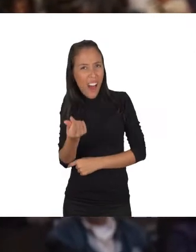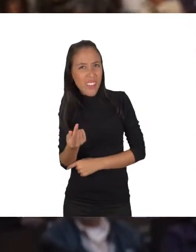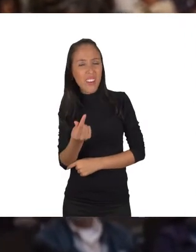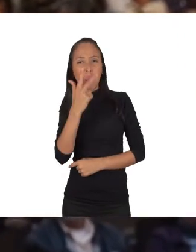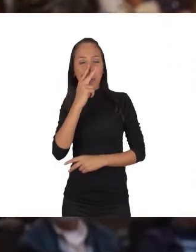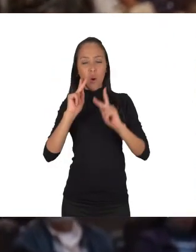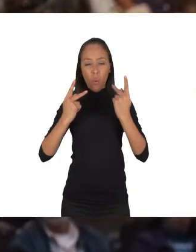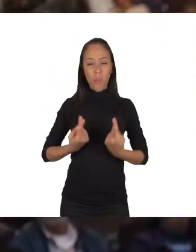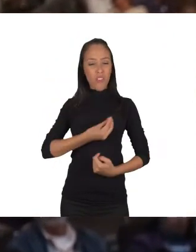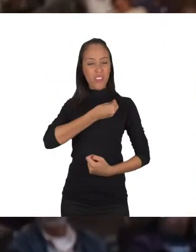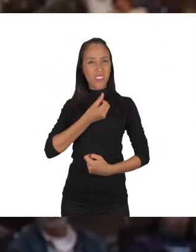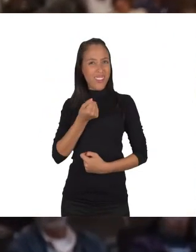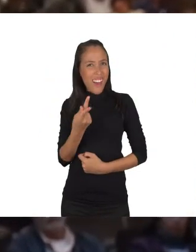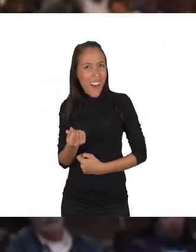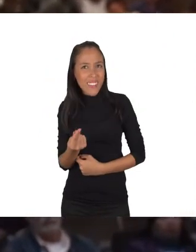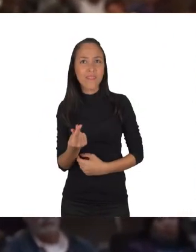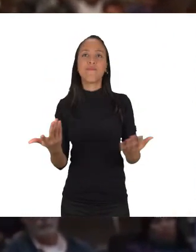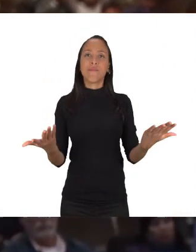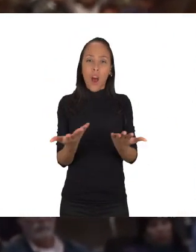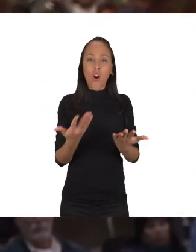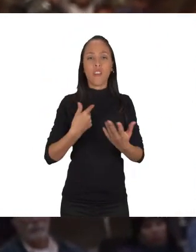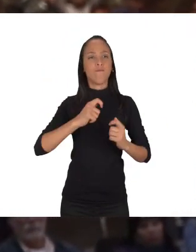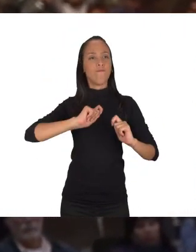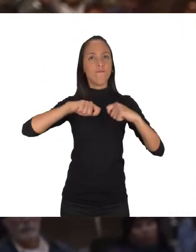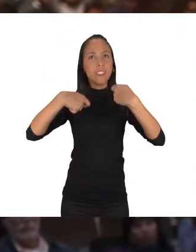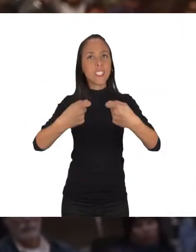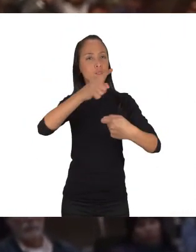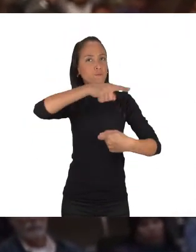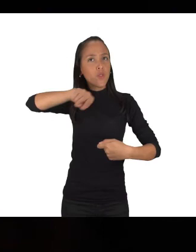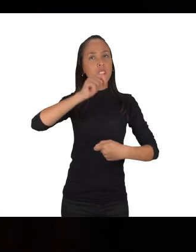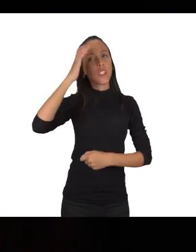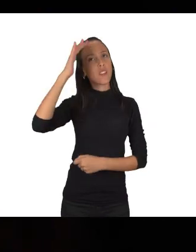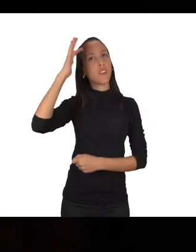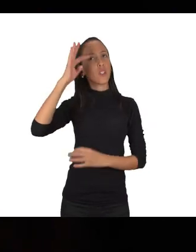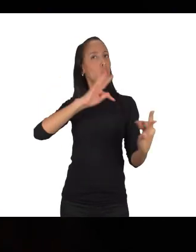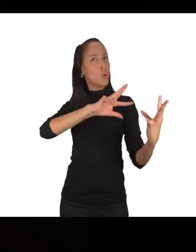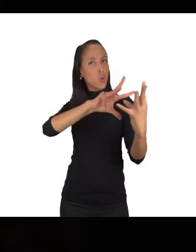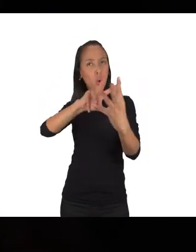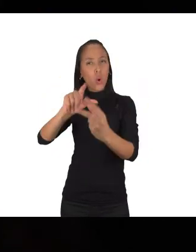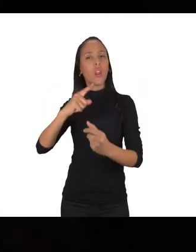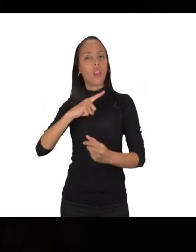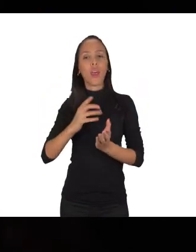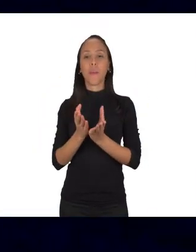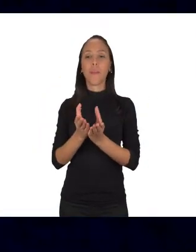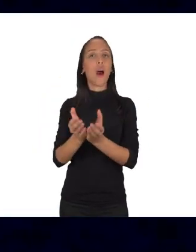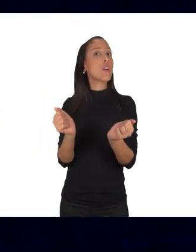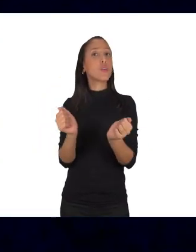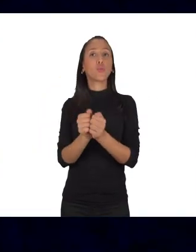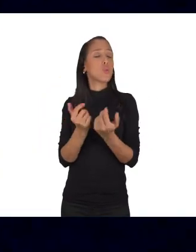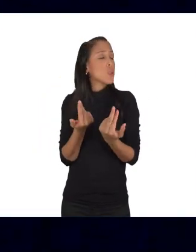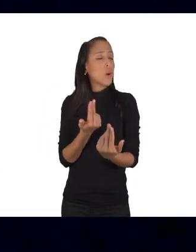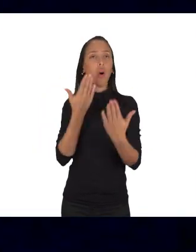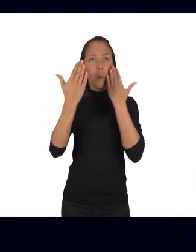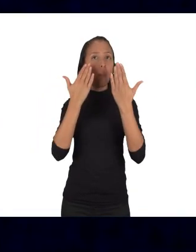importa a vida humana mais. Então hoje eu deixo para cada um uma reflexão. Todos nós estamos nesse mesmo barco. E